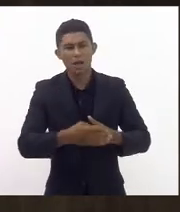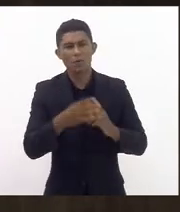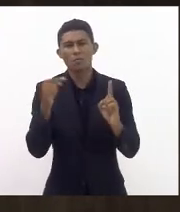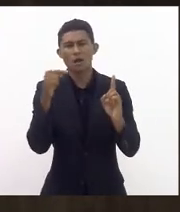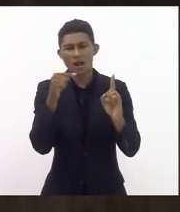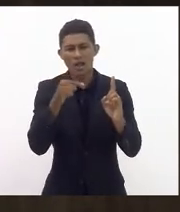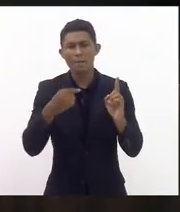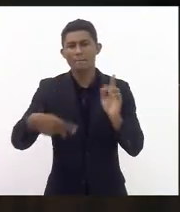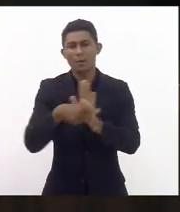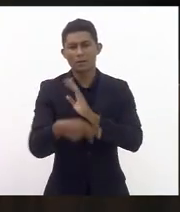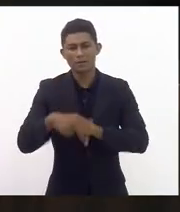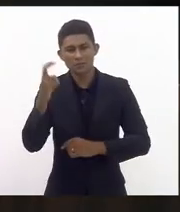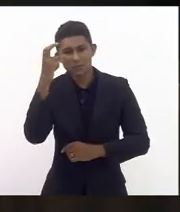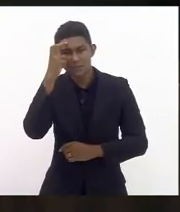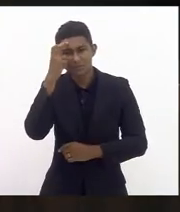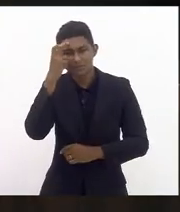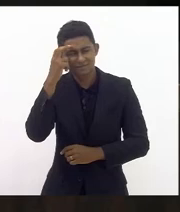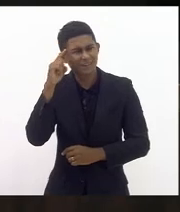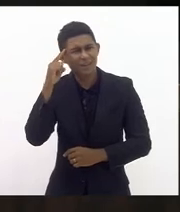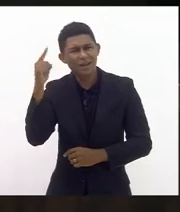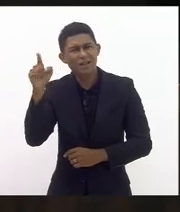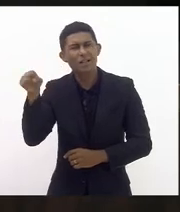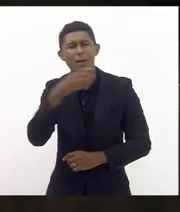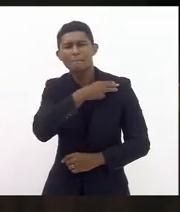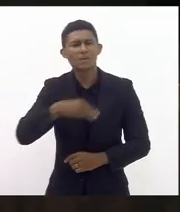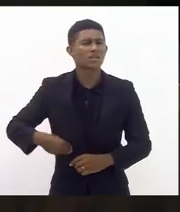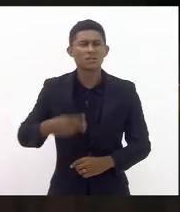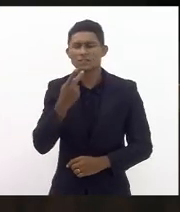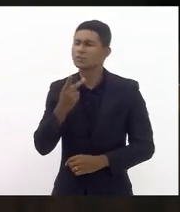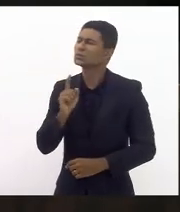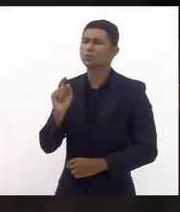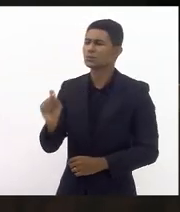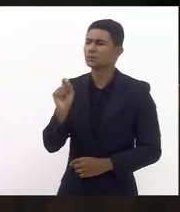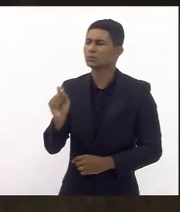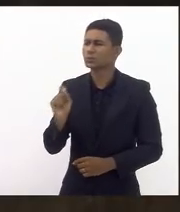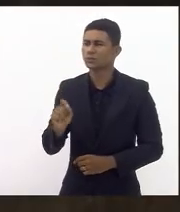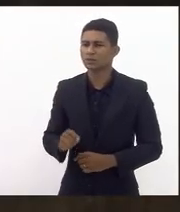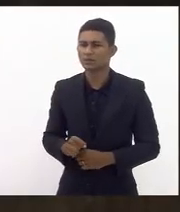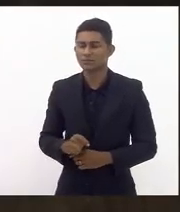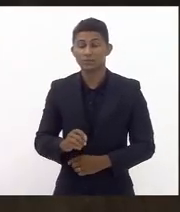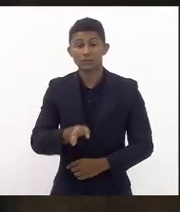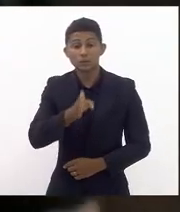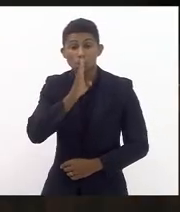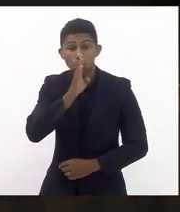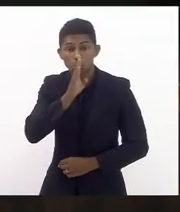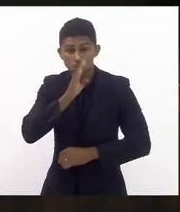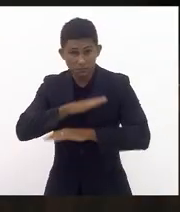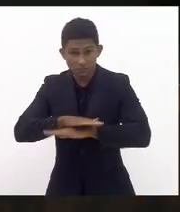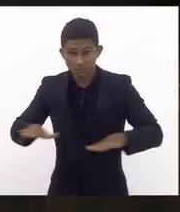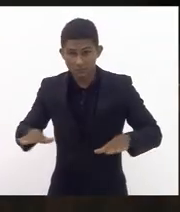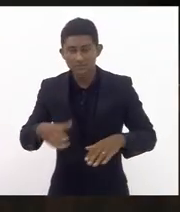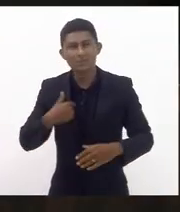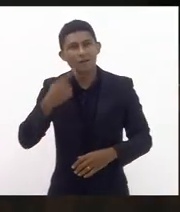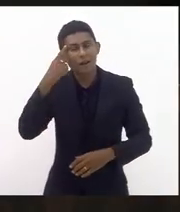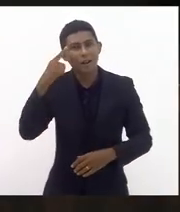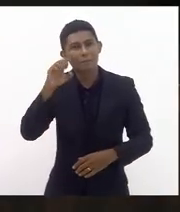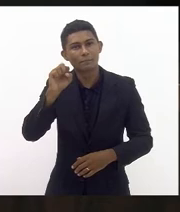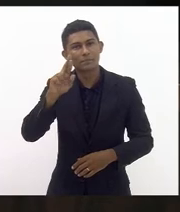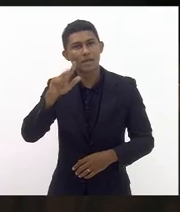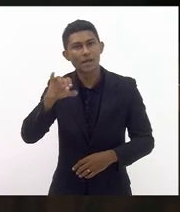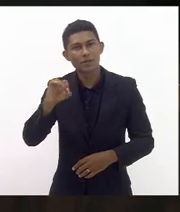cultura brasileira. Como é que a Carmen Lúcia disse? Carmen Lúcia fez, falou o quê? Cala a boca, já morreu. E aí me lembro do Sérgio Sampaio, que